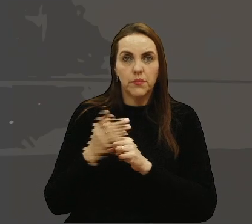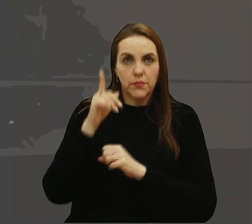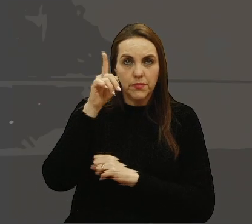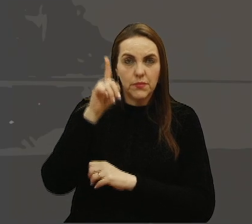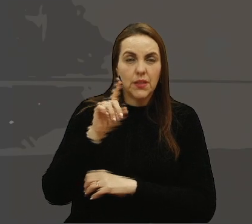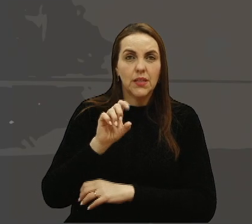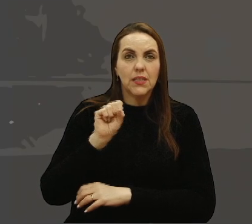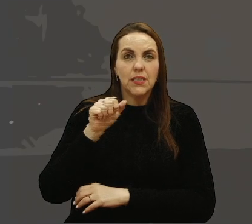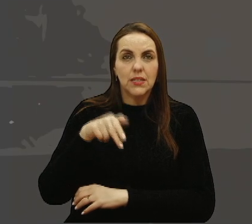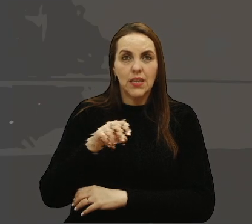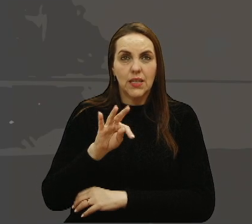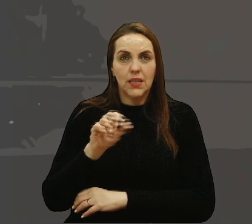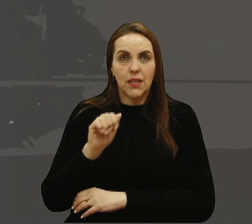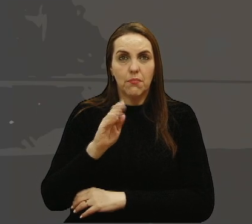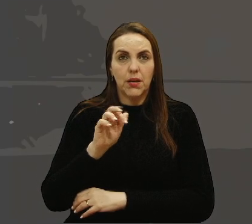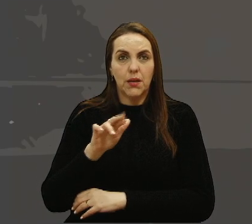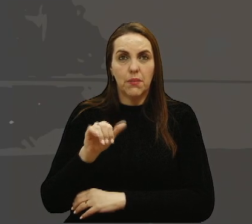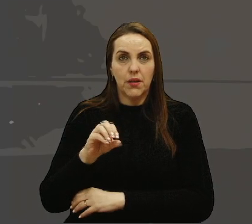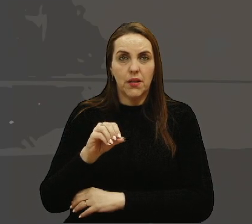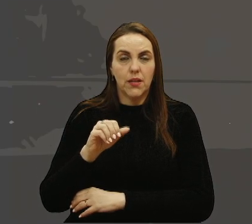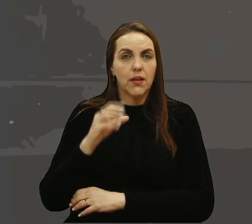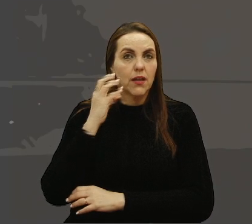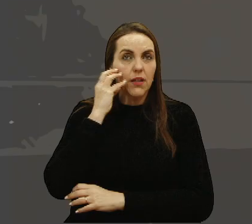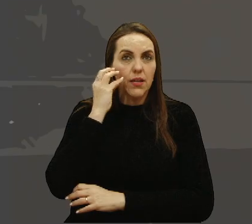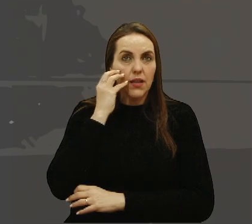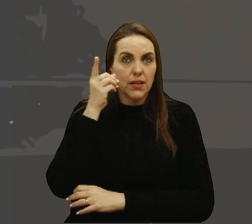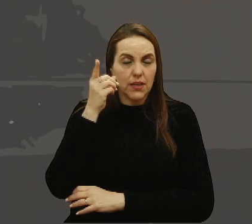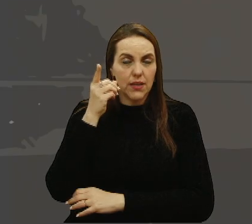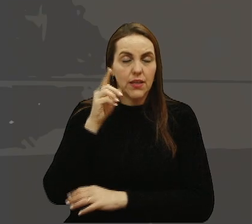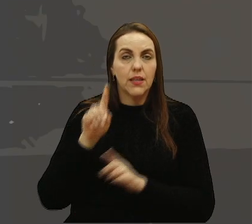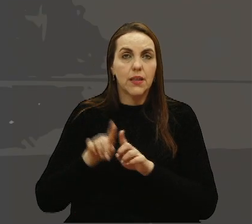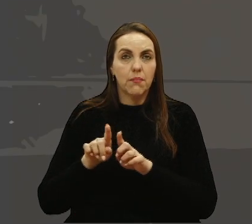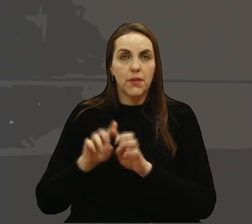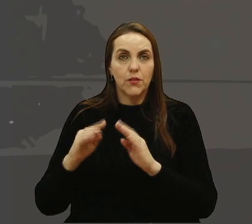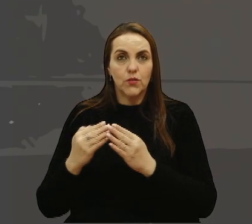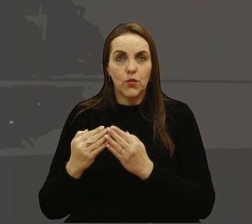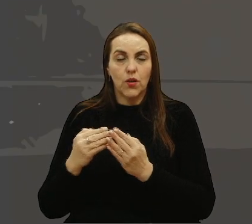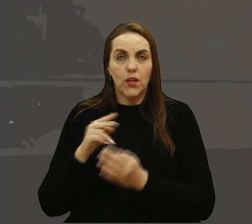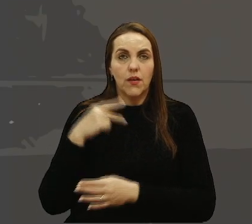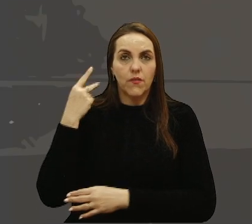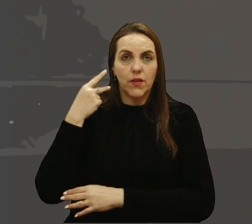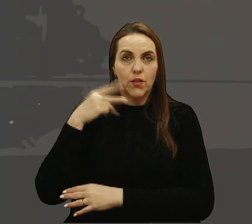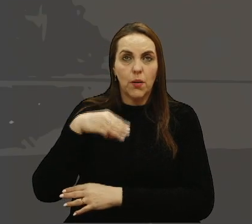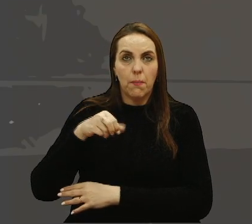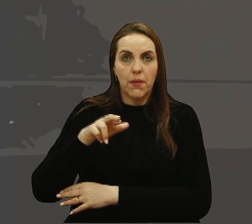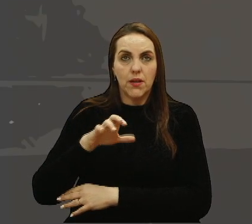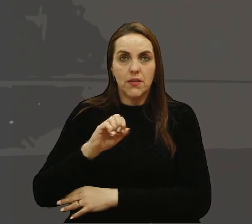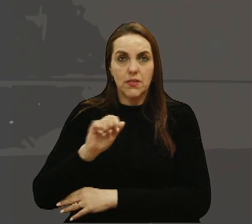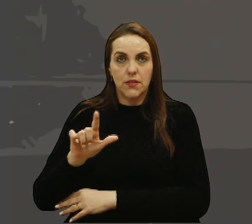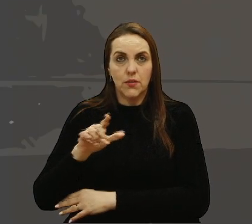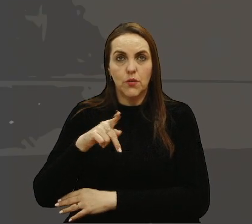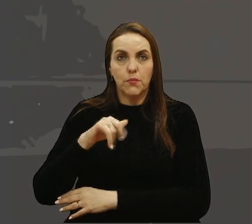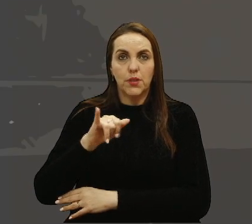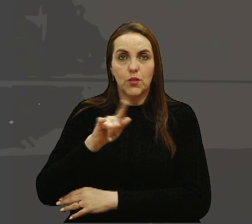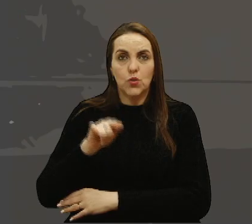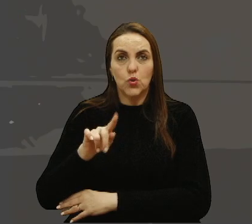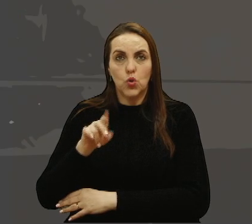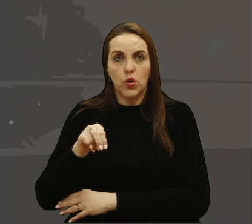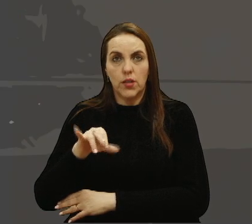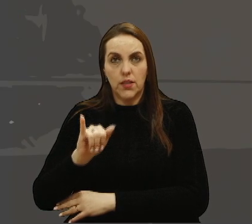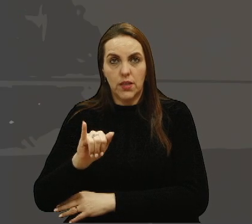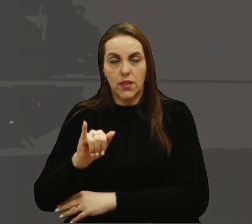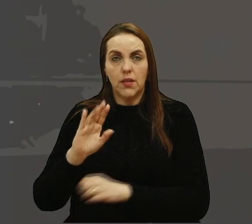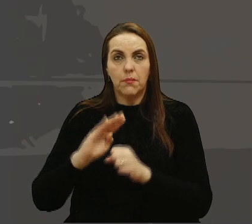Bárbara de Anarec, e também da Escola Vereador Marcial Pisoni, no bairro Planalto, do qual